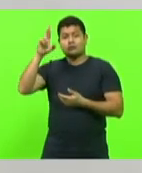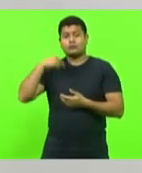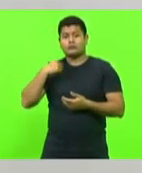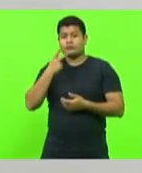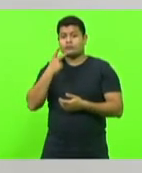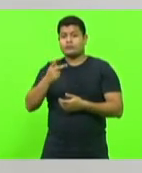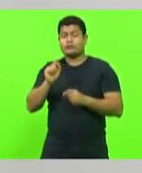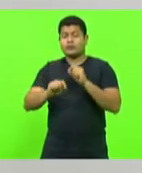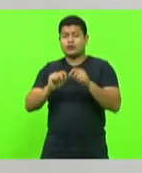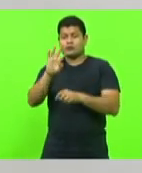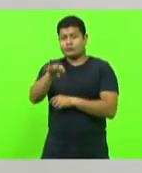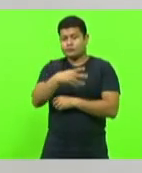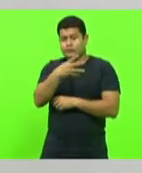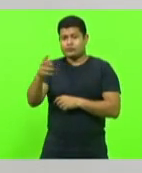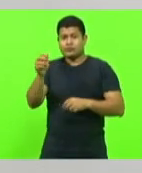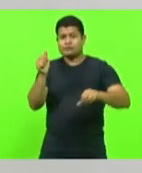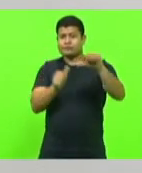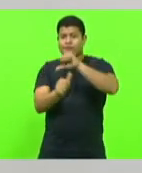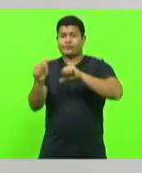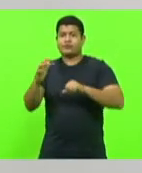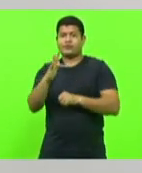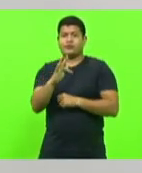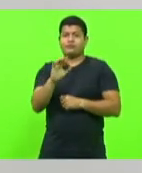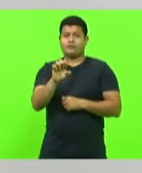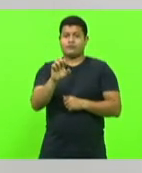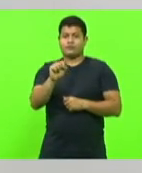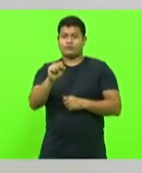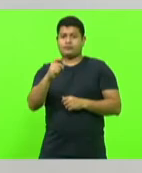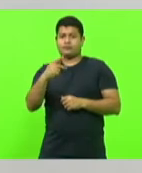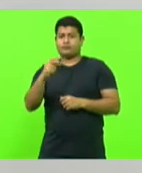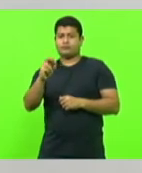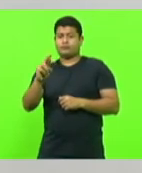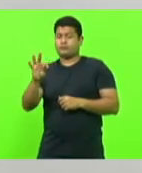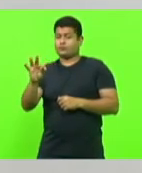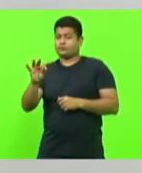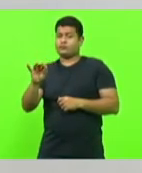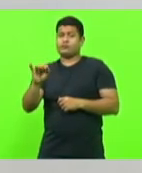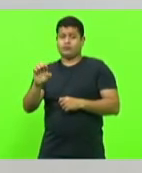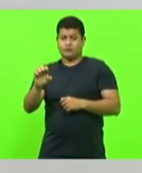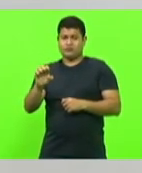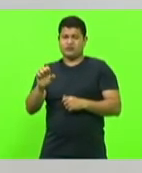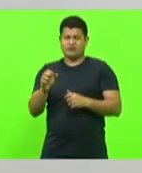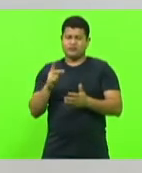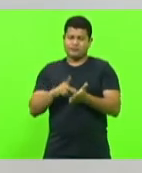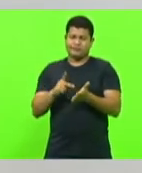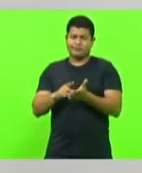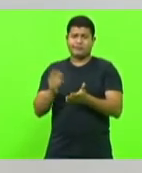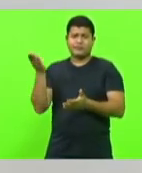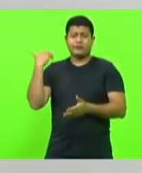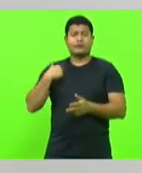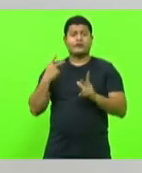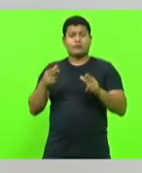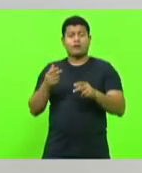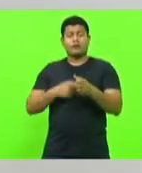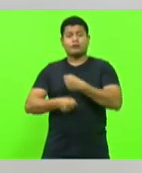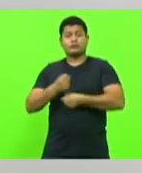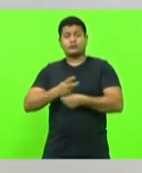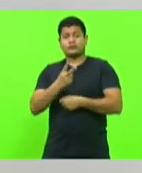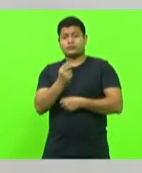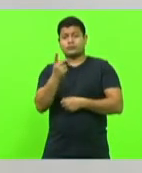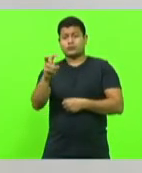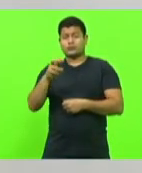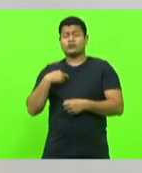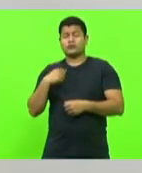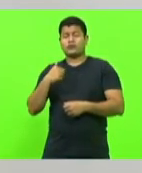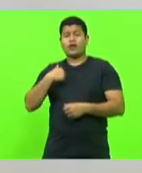de calendário na FESPORT. Isso realmente existiu, assim como quando eu fui gestor em 2015 também ocorreu.